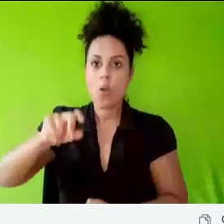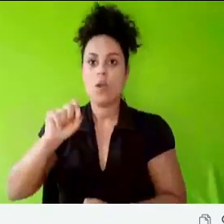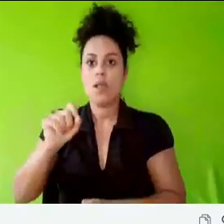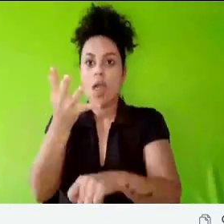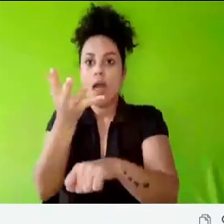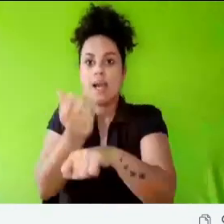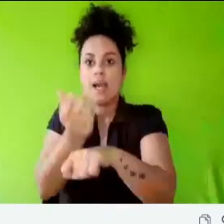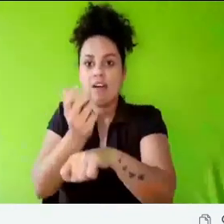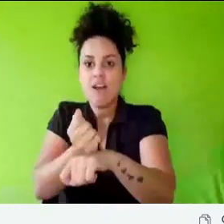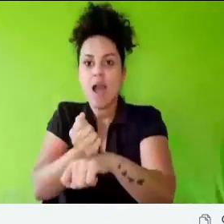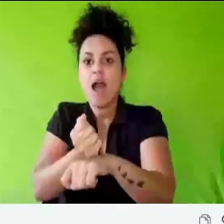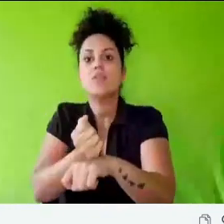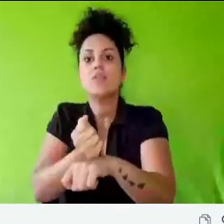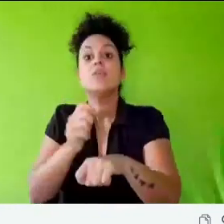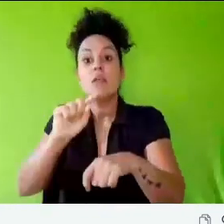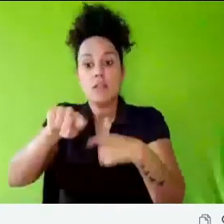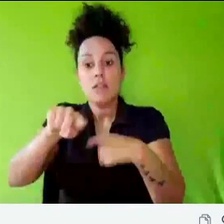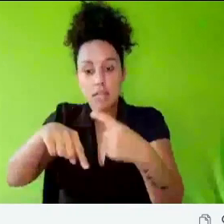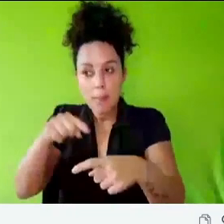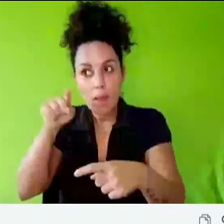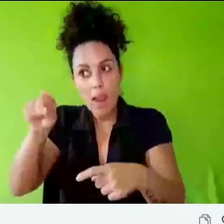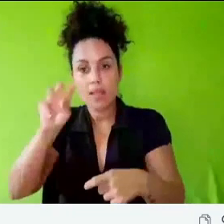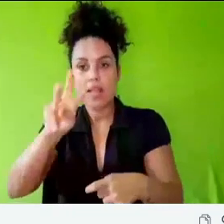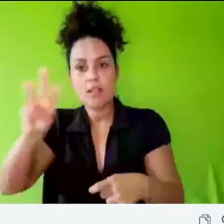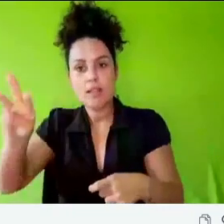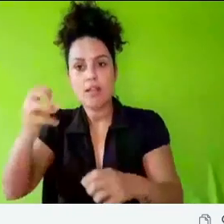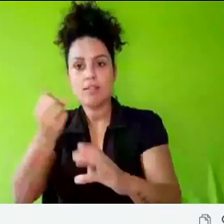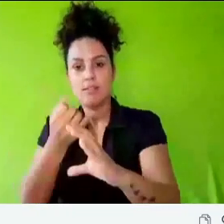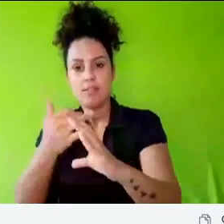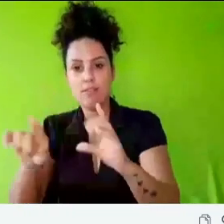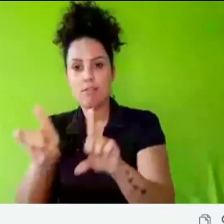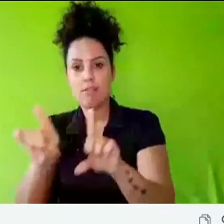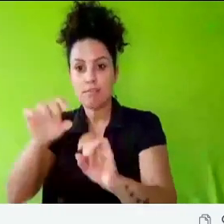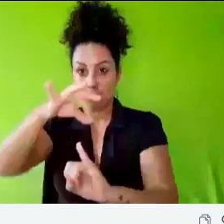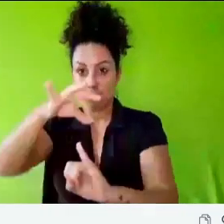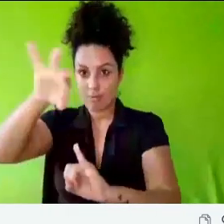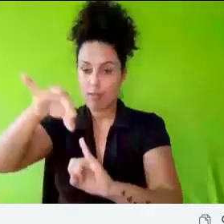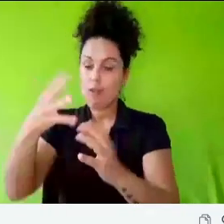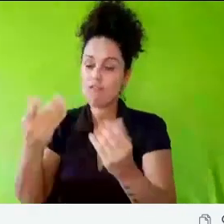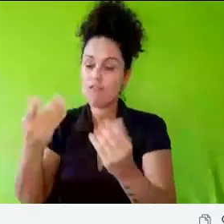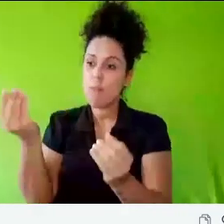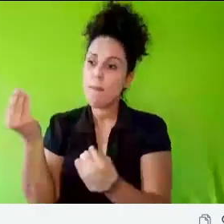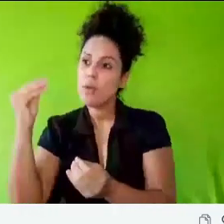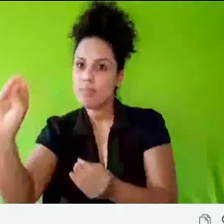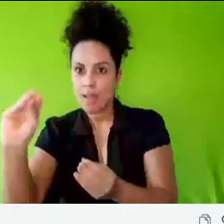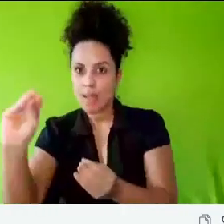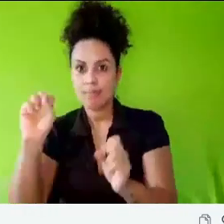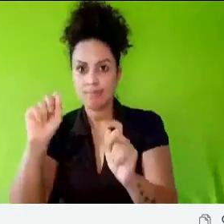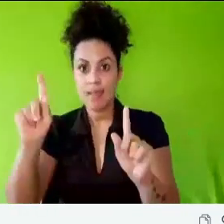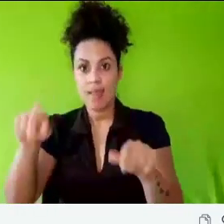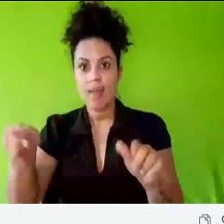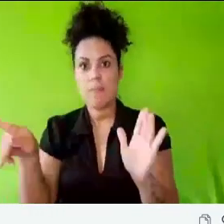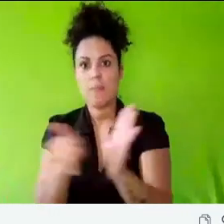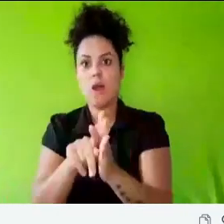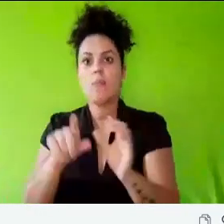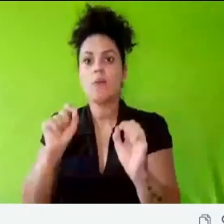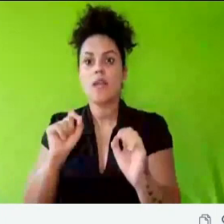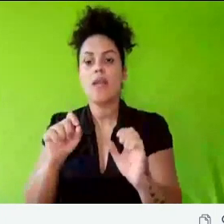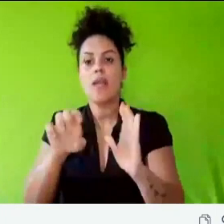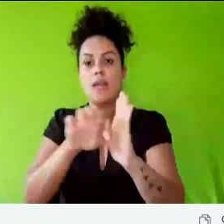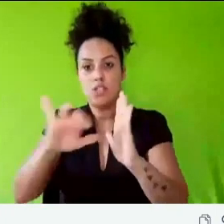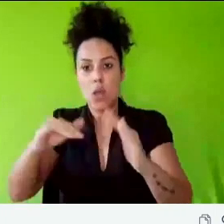nos sítios do CEFOL e do IFES, no link correspondente ao presente processo seletivo. Neste momento,